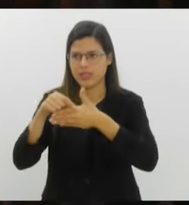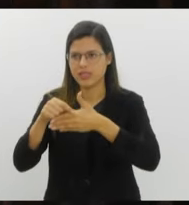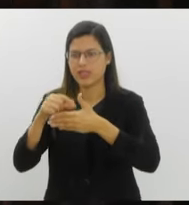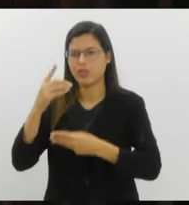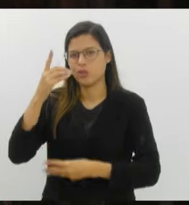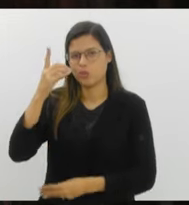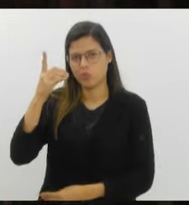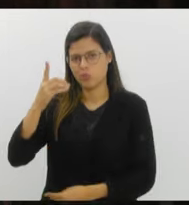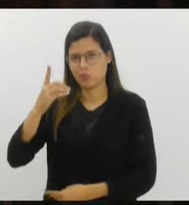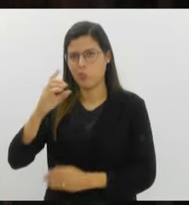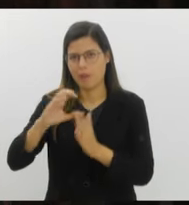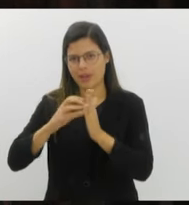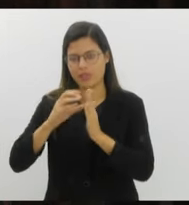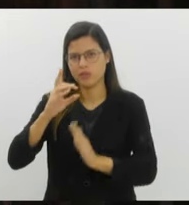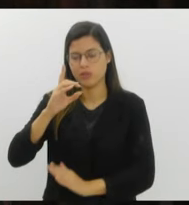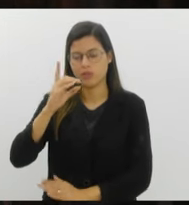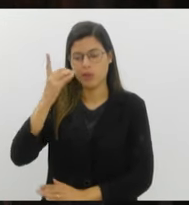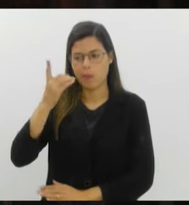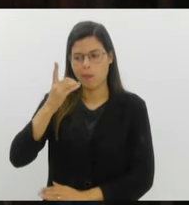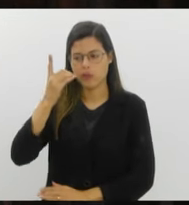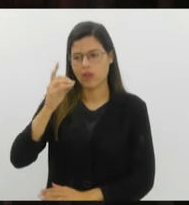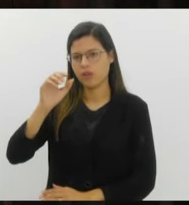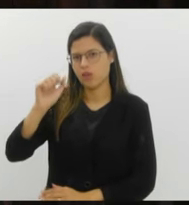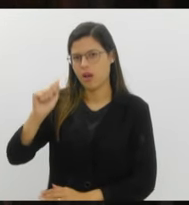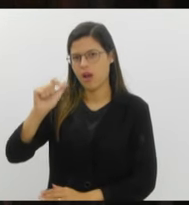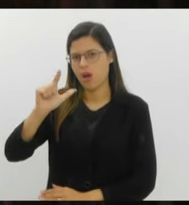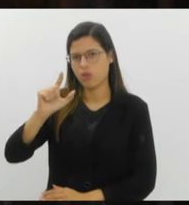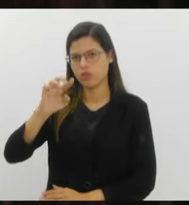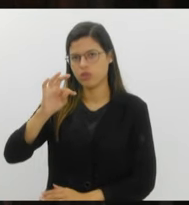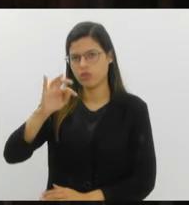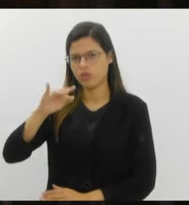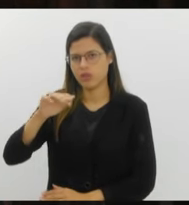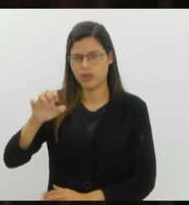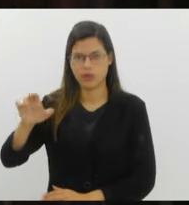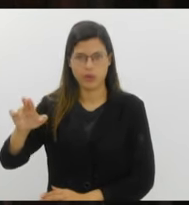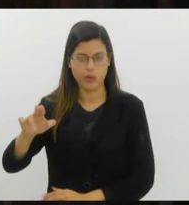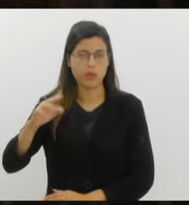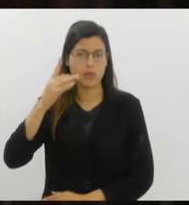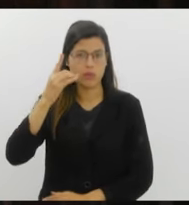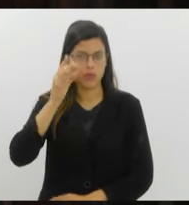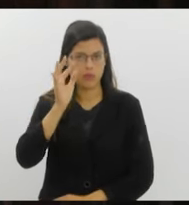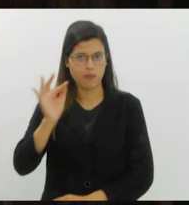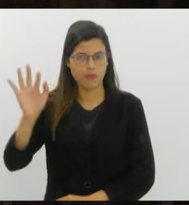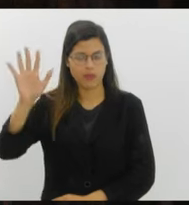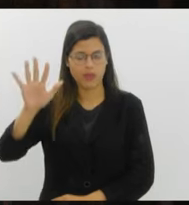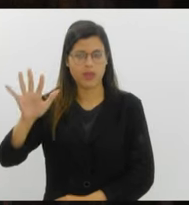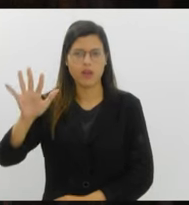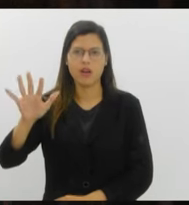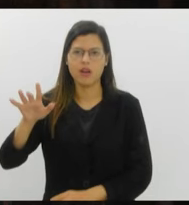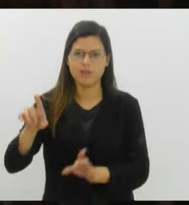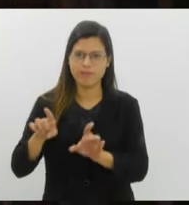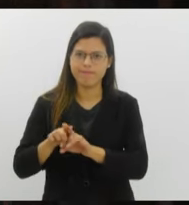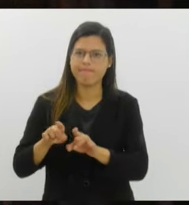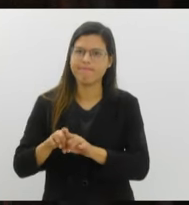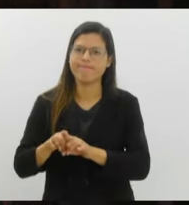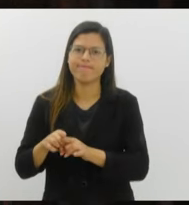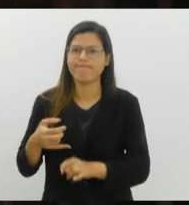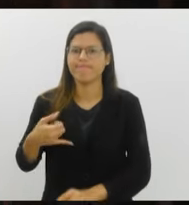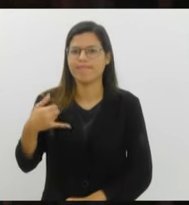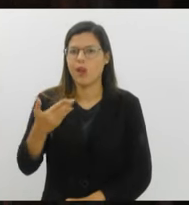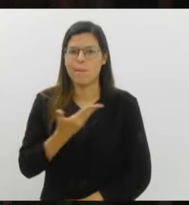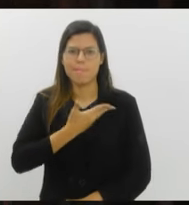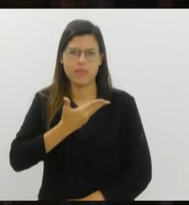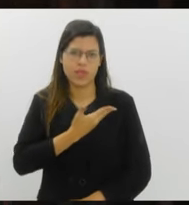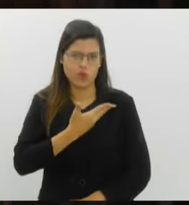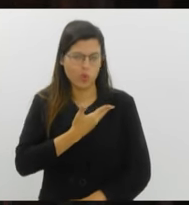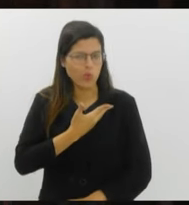deputado federal Altineu Corte, que além de ser deputado federal, eu tenho orgulho de chamá-lo de amigo pessoal, um